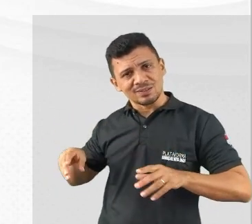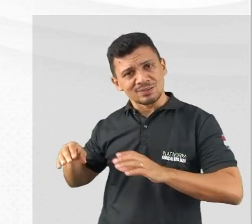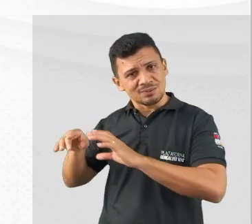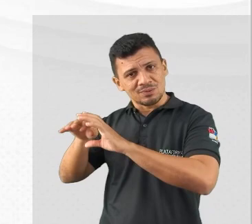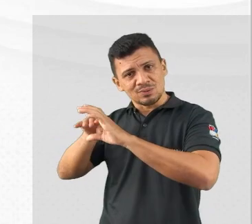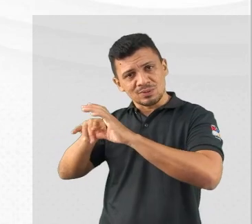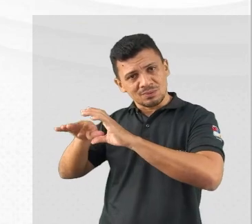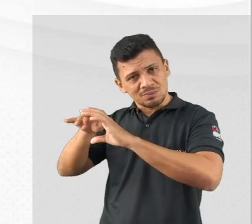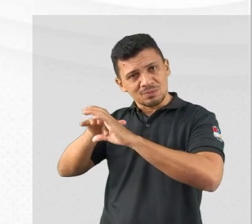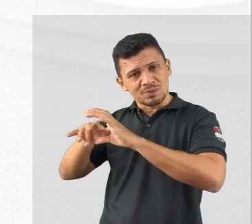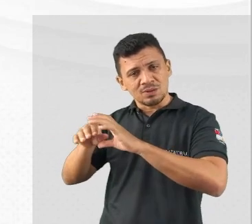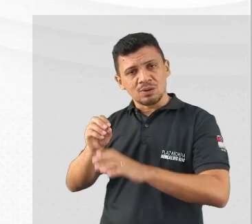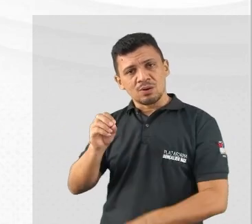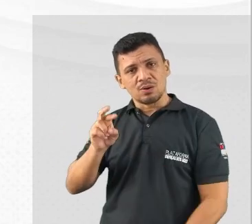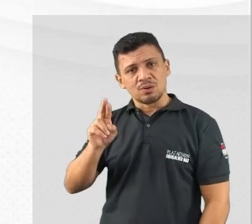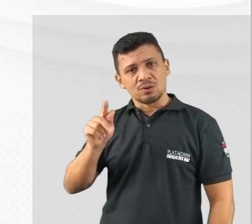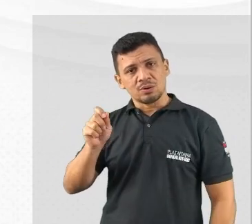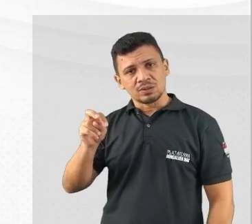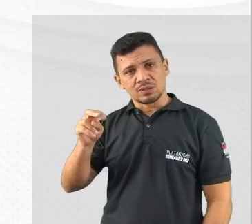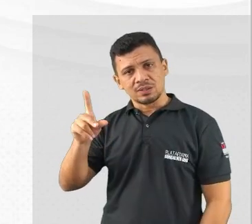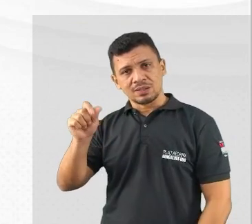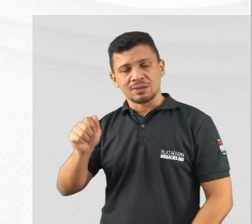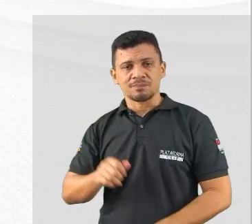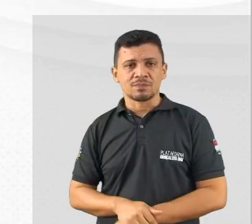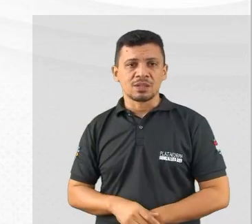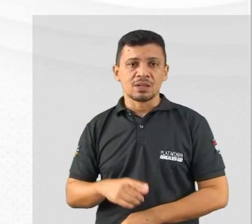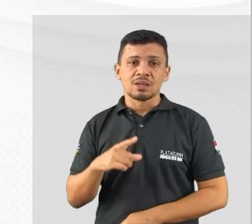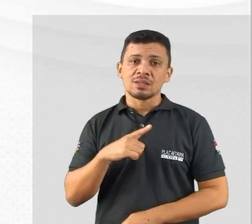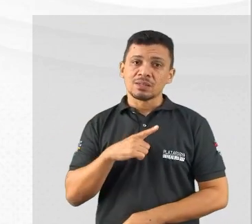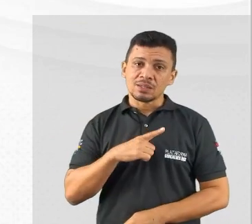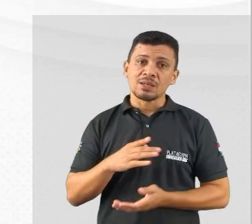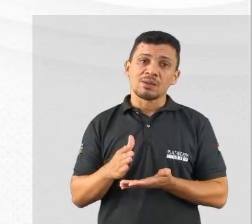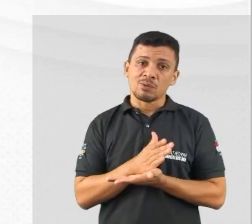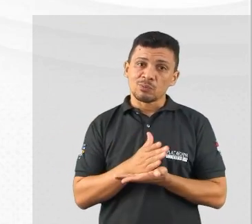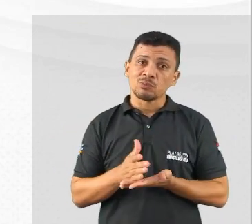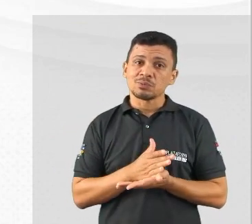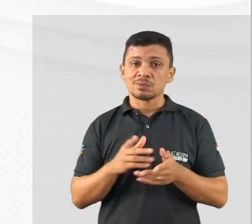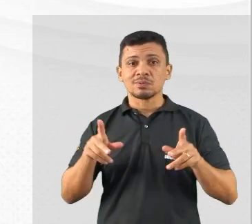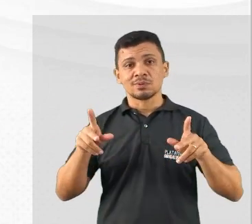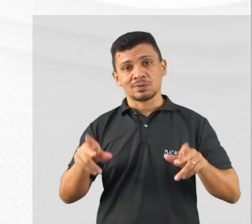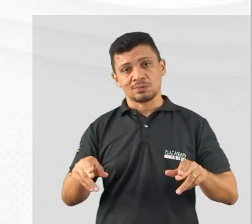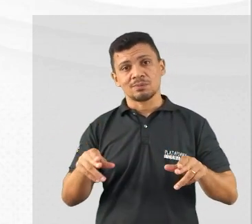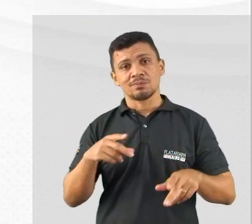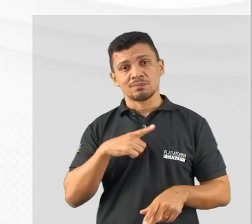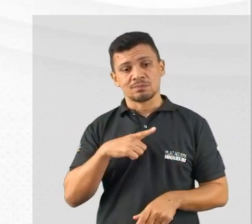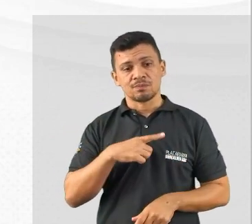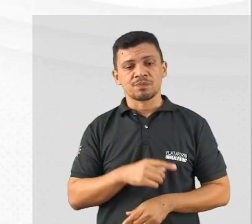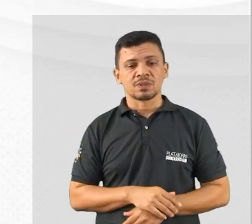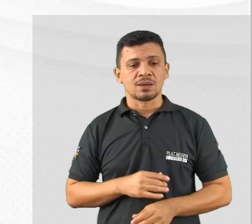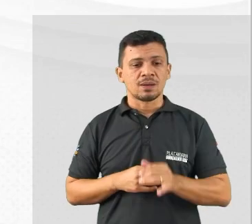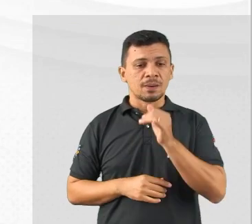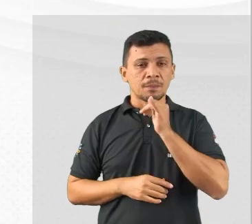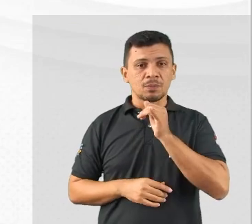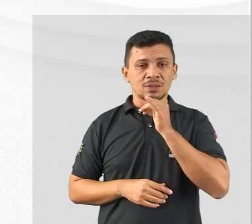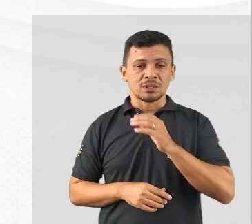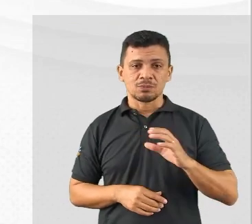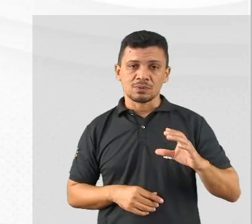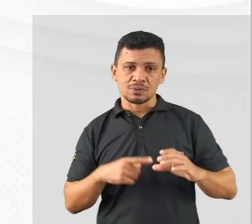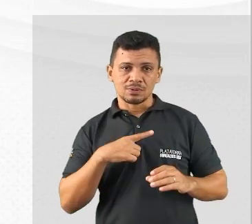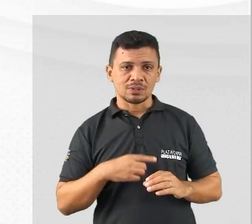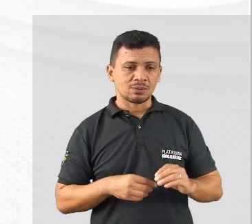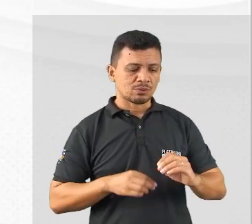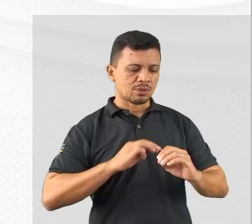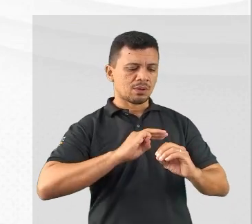Mas existe, pessoal, as estruturas que são comuns a esses dois tipos celulares, que é a membrana plasmática, né,